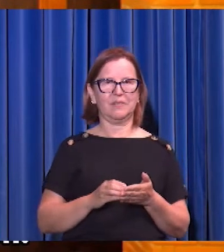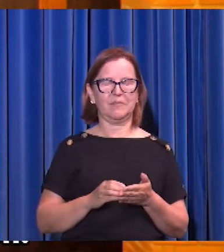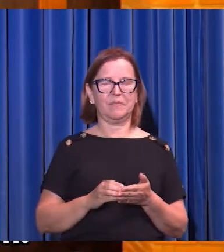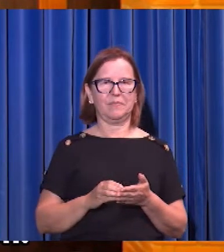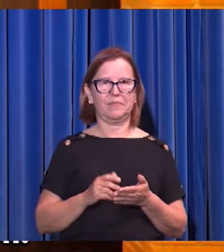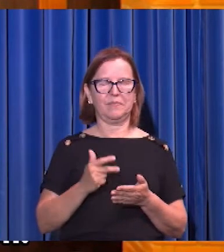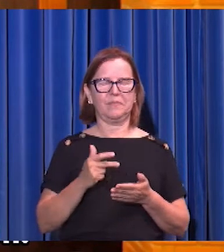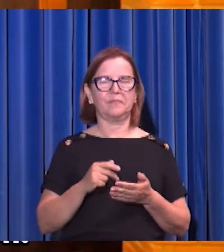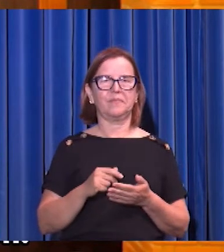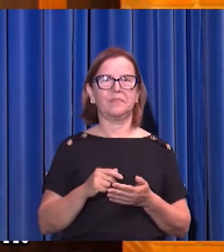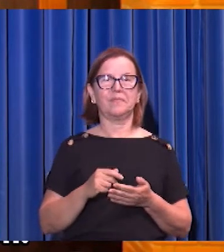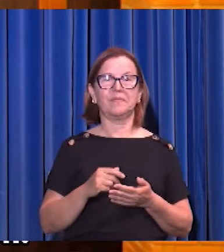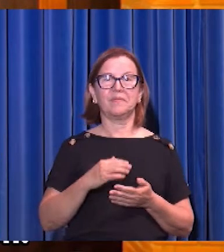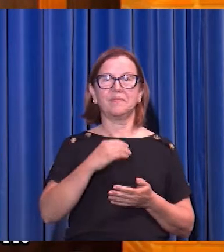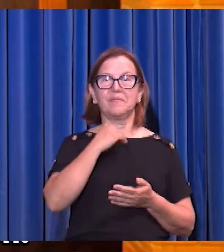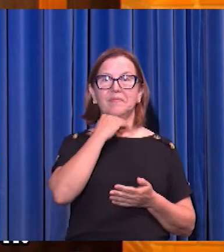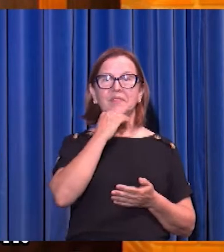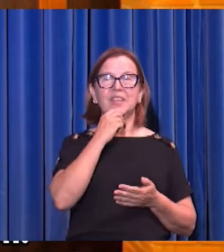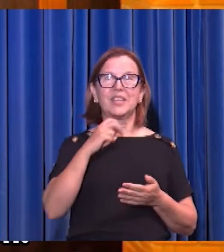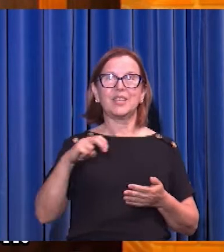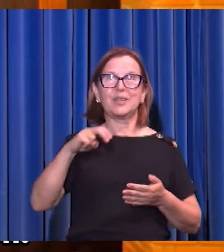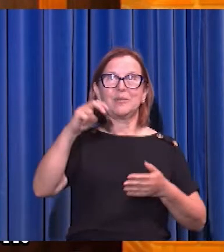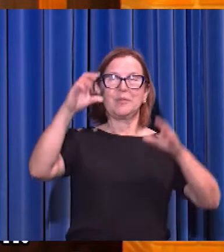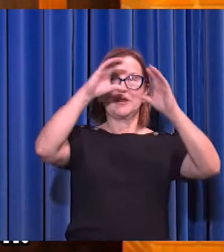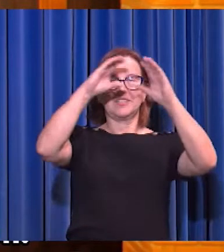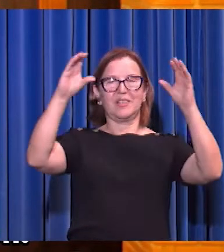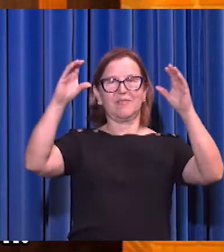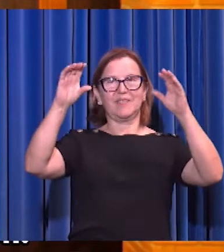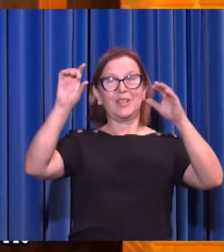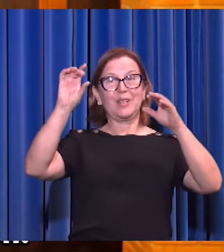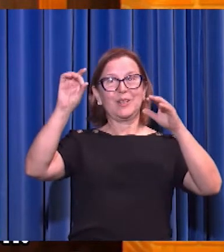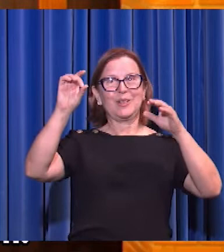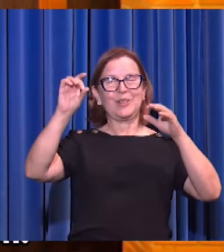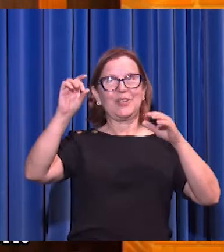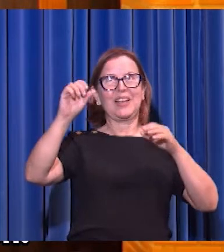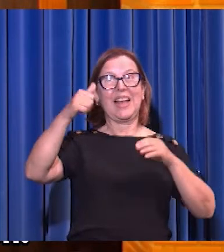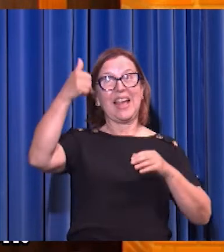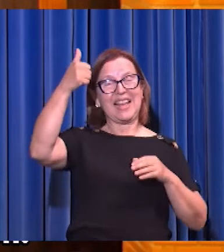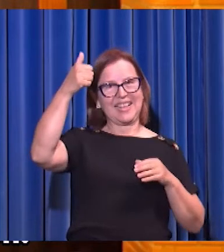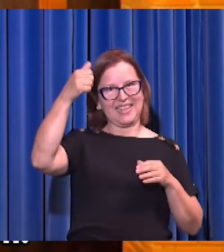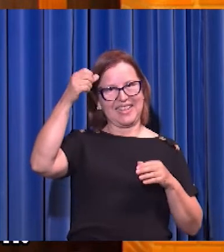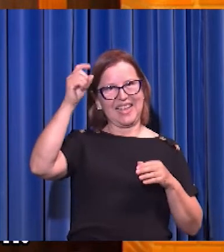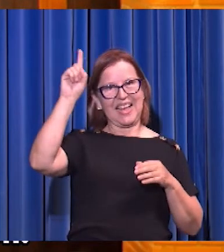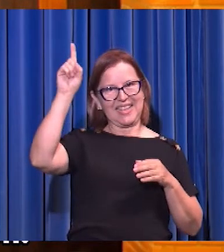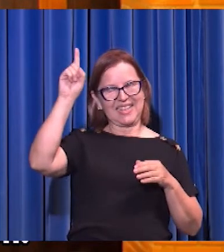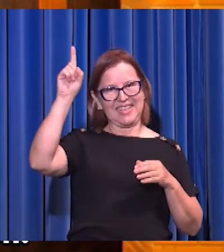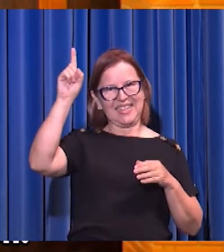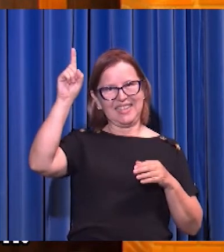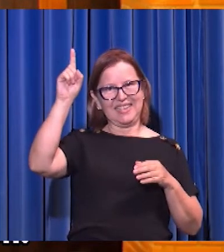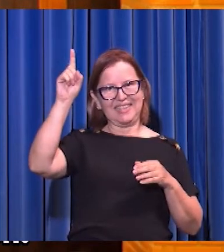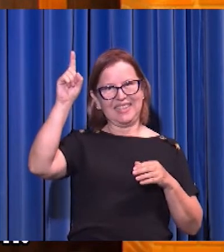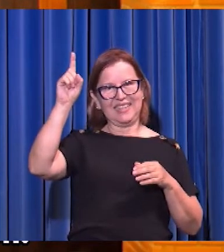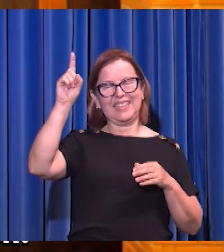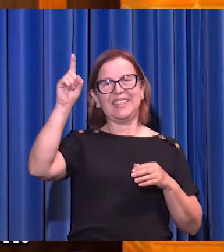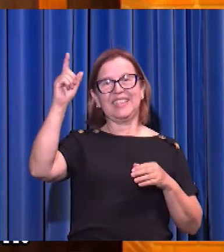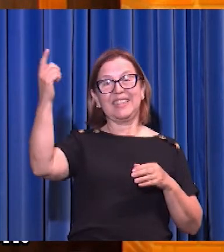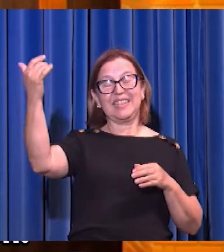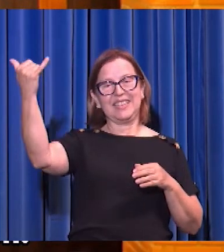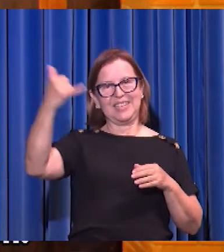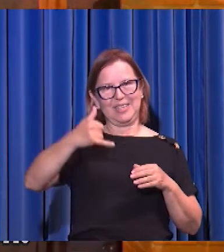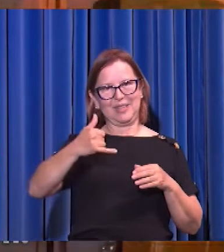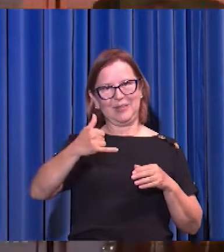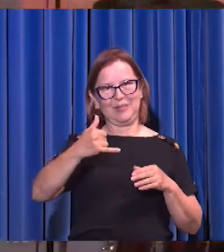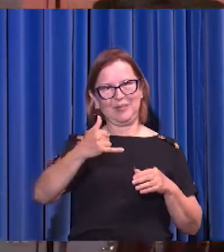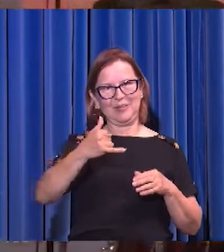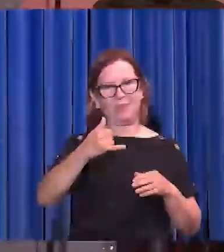Ora, ninguém subiu ao céu, senão aquele que de lá desceu, a saber, o Filho do Homem que está no céu.